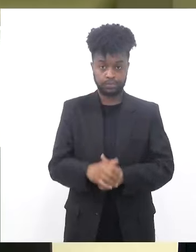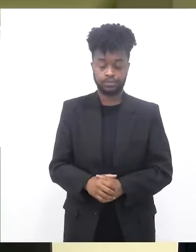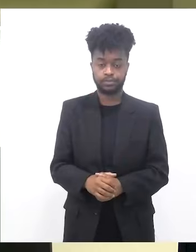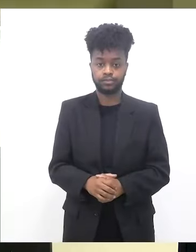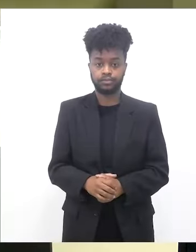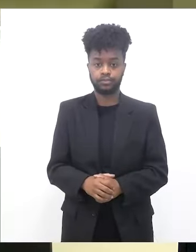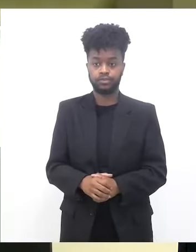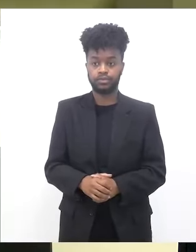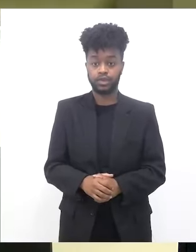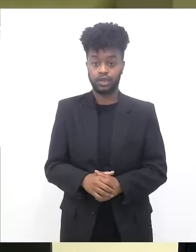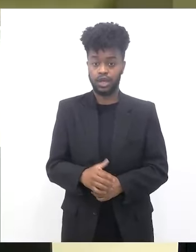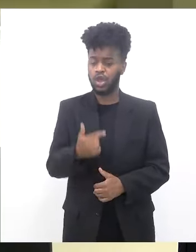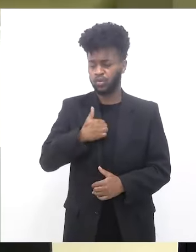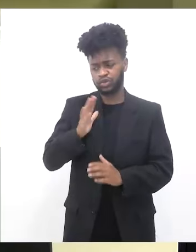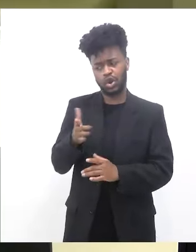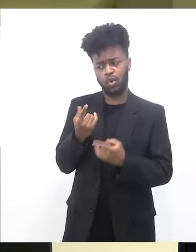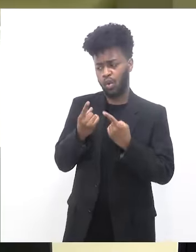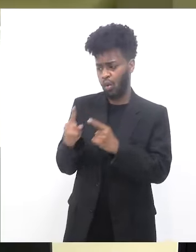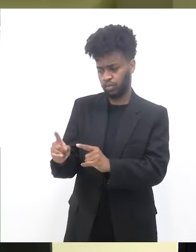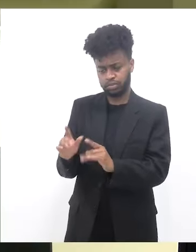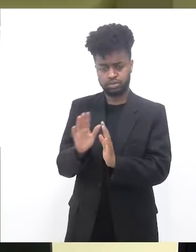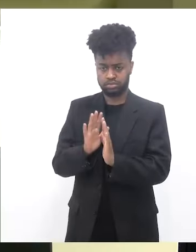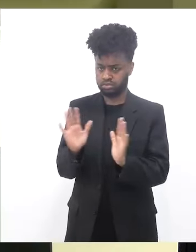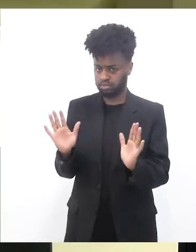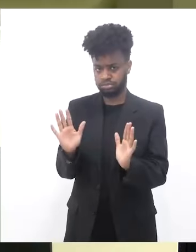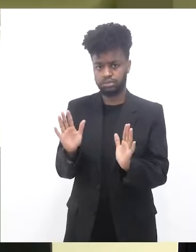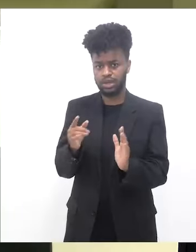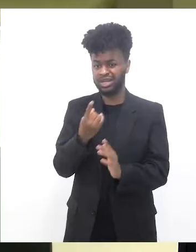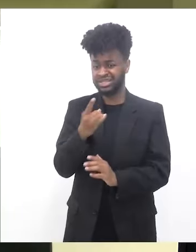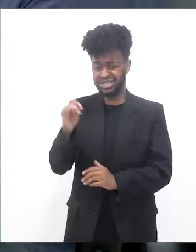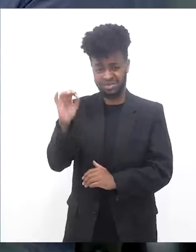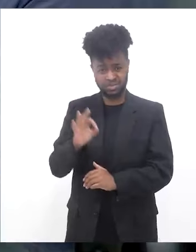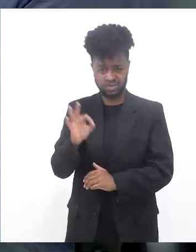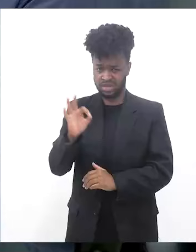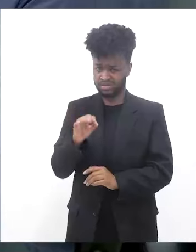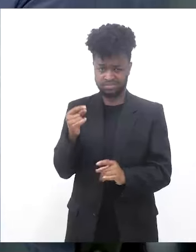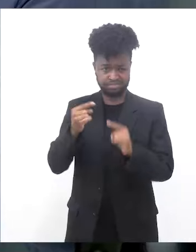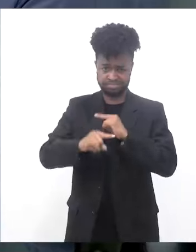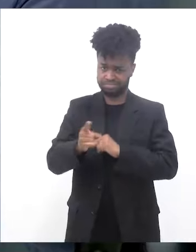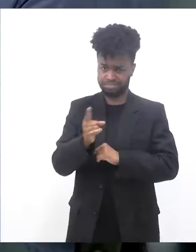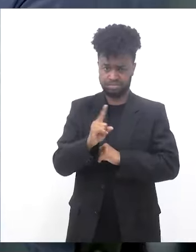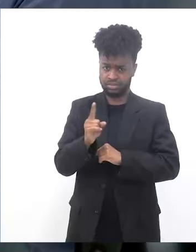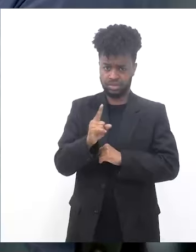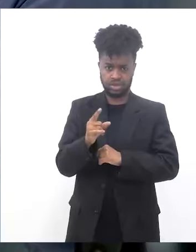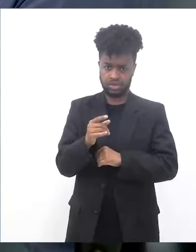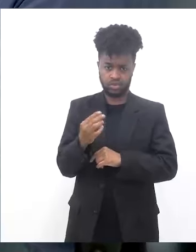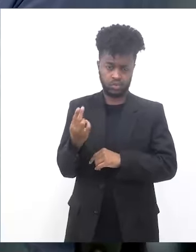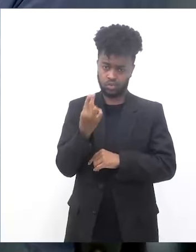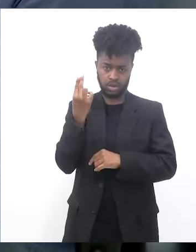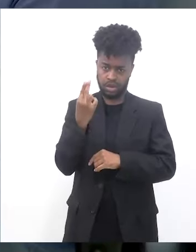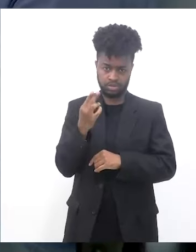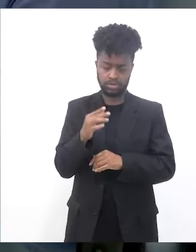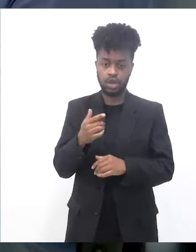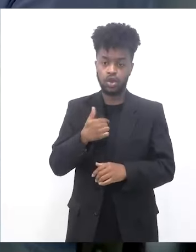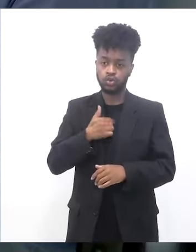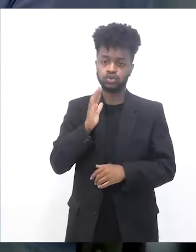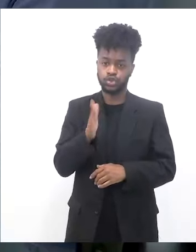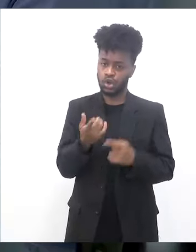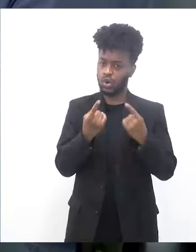só. A China... Já estou contra ela. 100% é Nelson Rodrigues. Unanimidade, não,